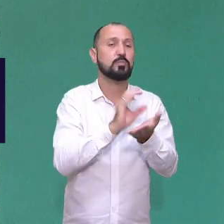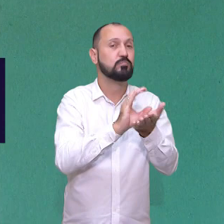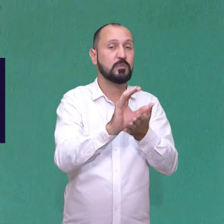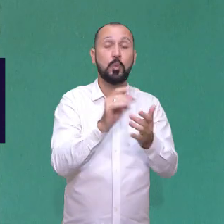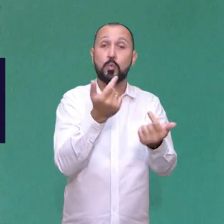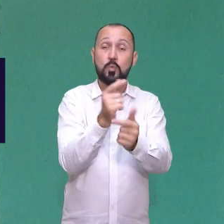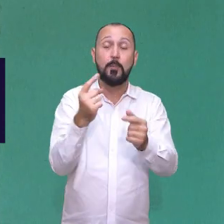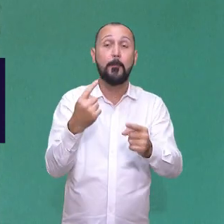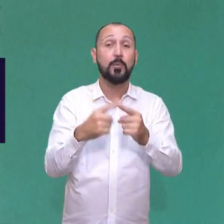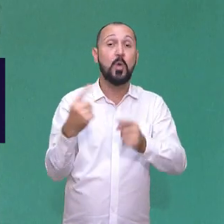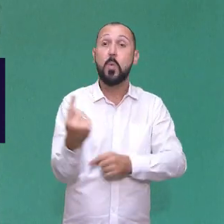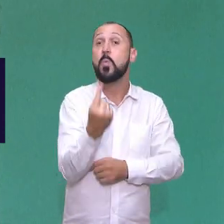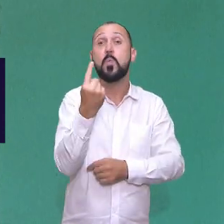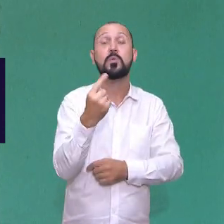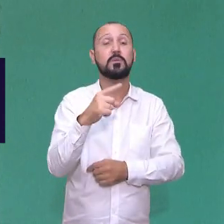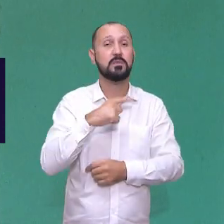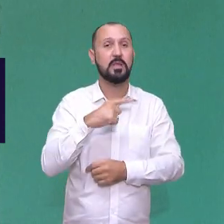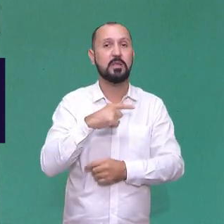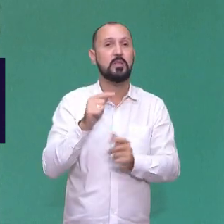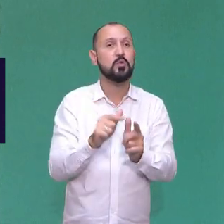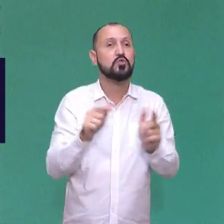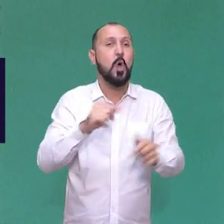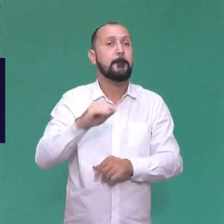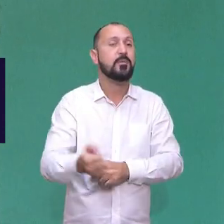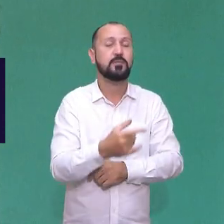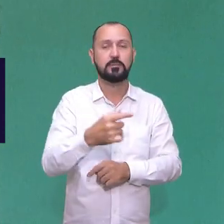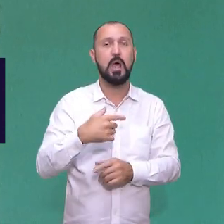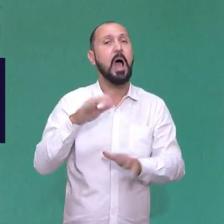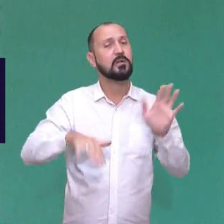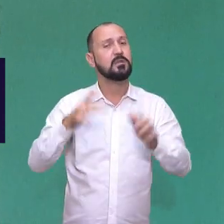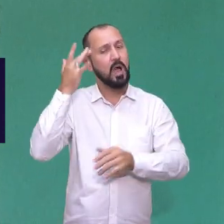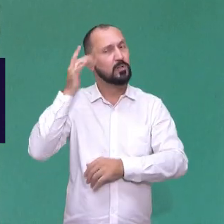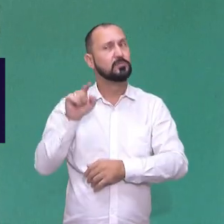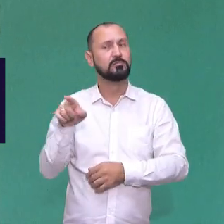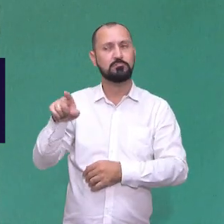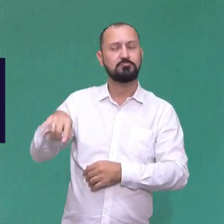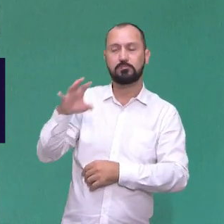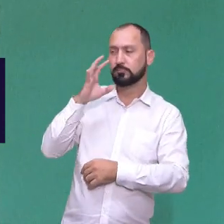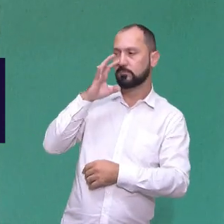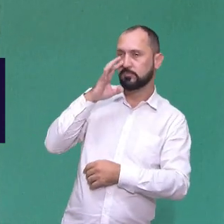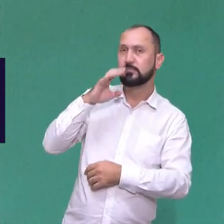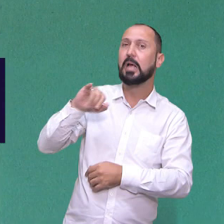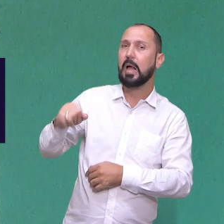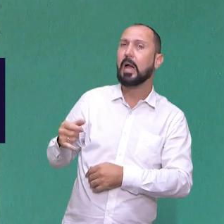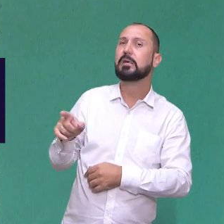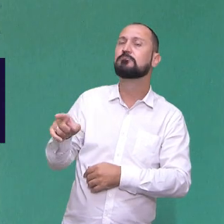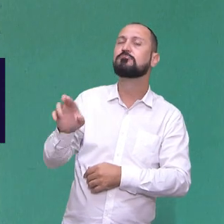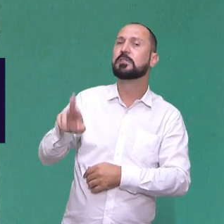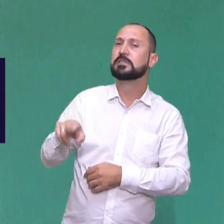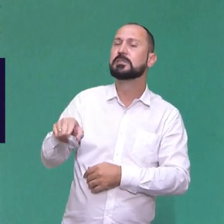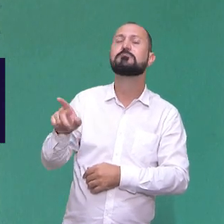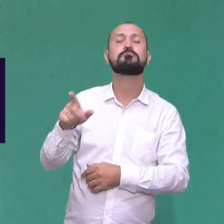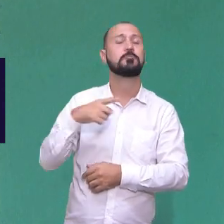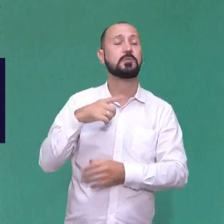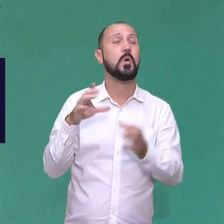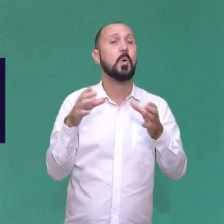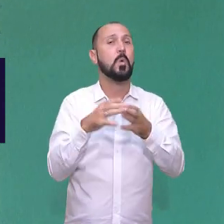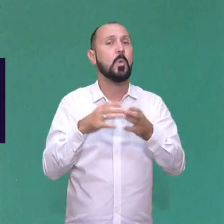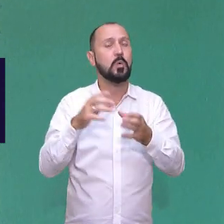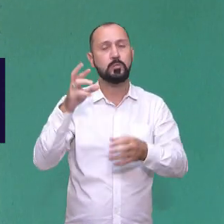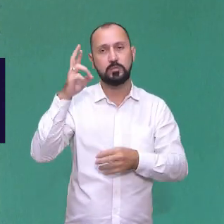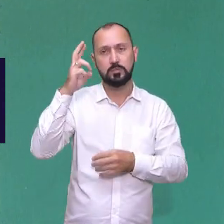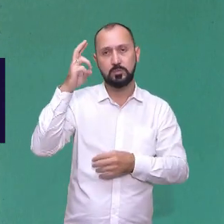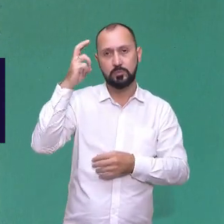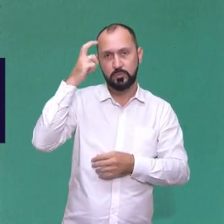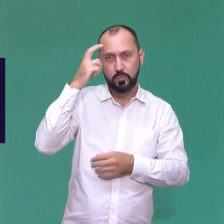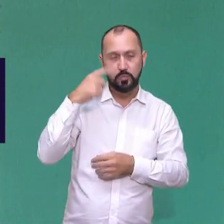alguns outros setores que praticamente não têm incentivo, porque um único setor está sendo privilegiado, eu acho que elas têm um pouco de razão. Eu acho que